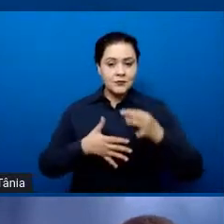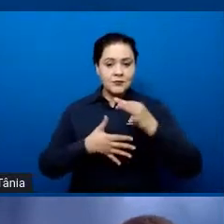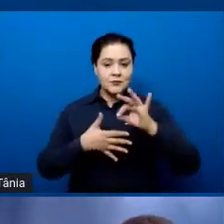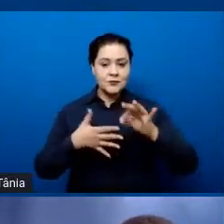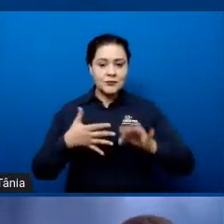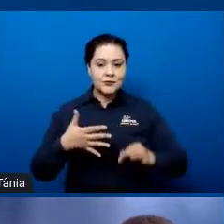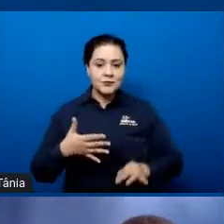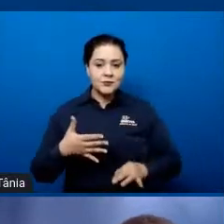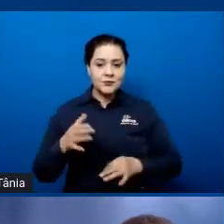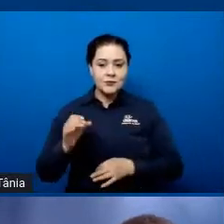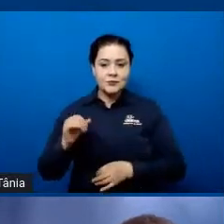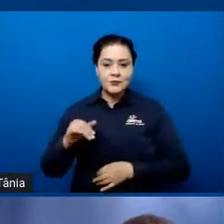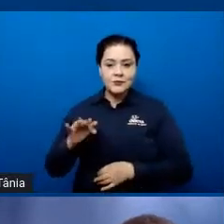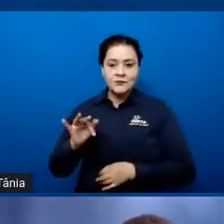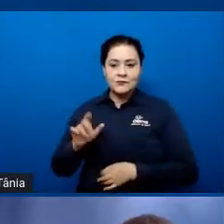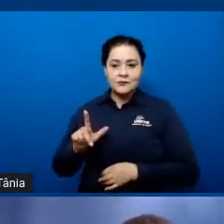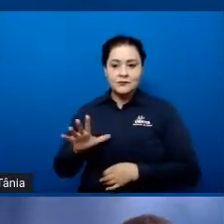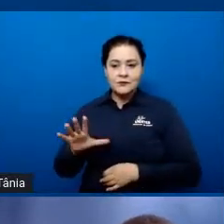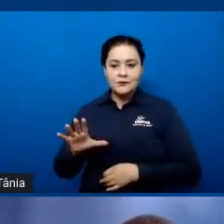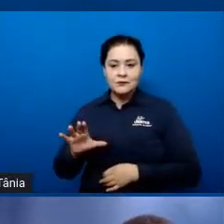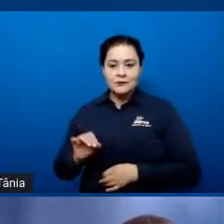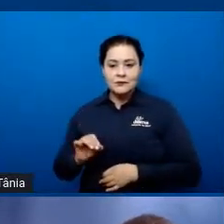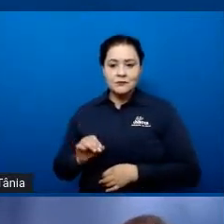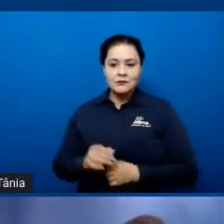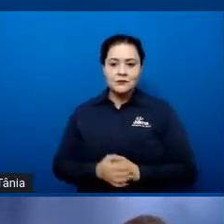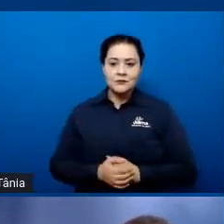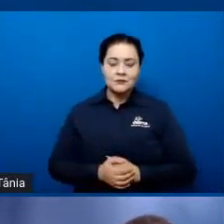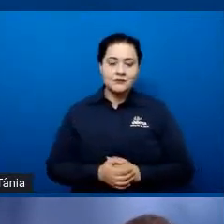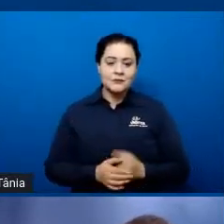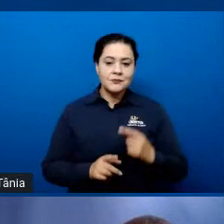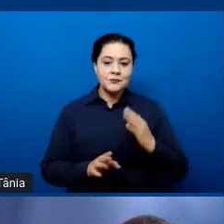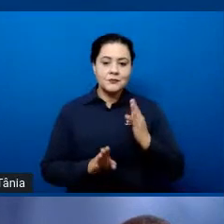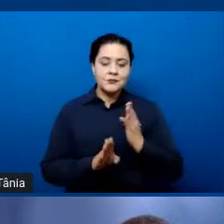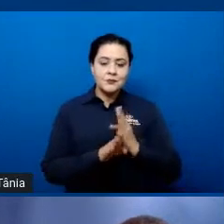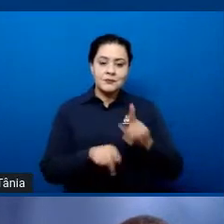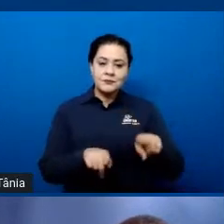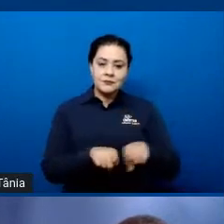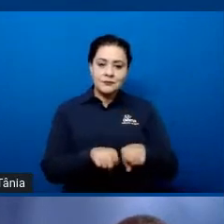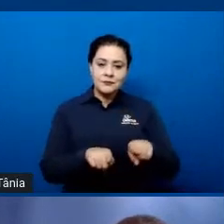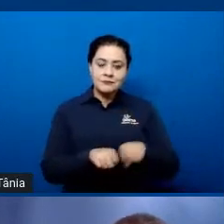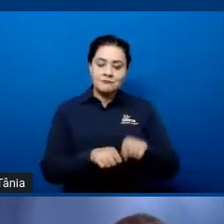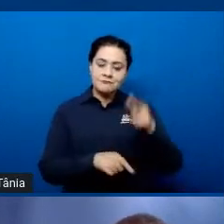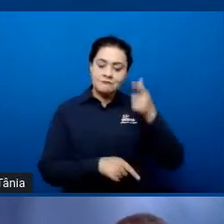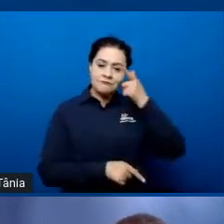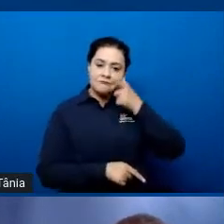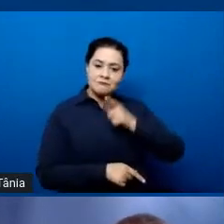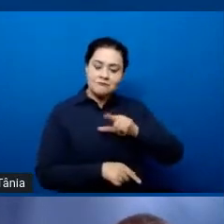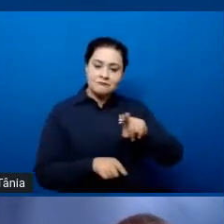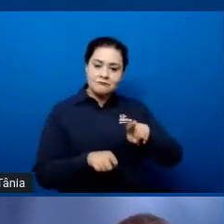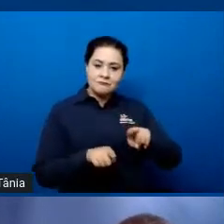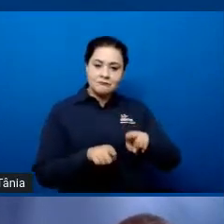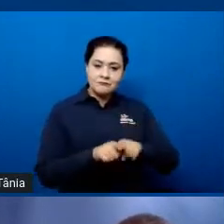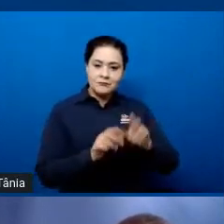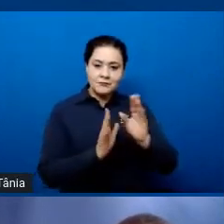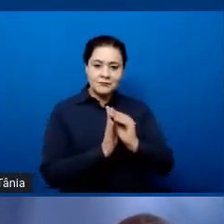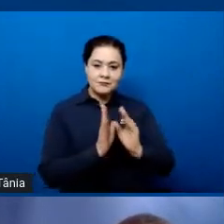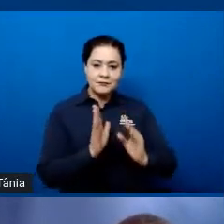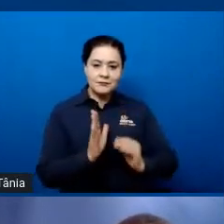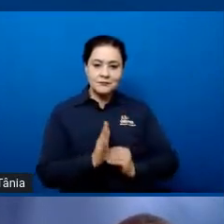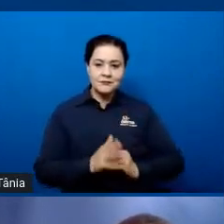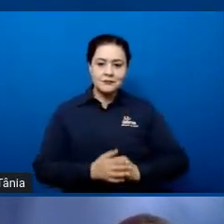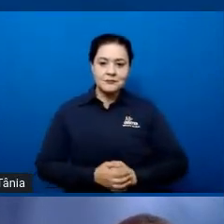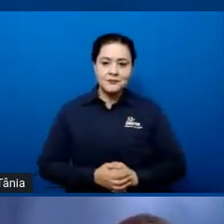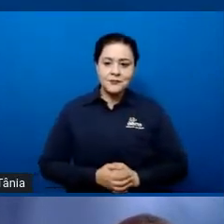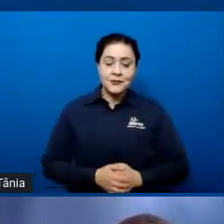mesmo, e uma simples pergunta no Google ela consegue resolver esse problema e consegue materializar esse conteúdo. Então, mas